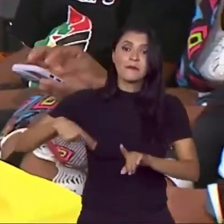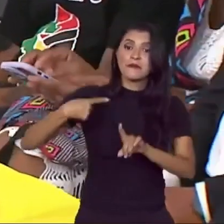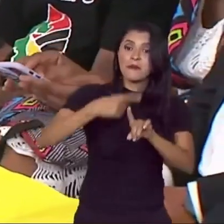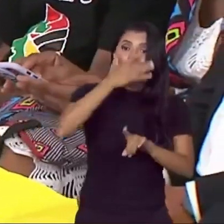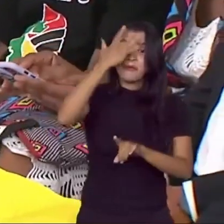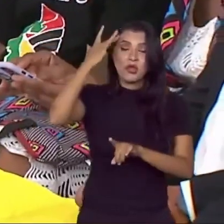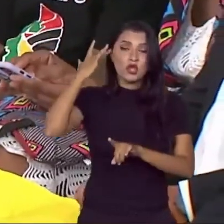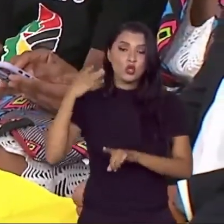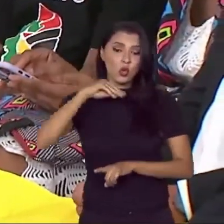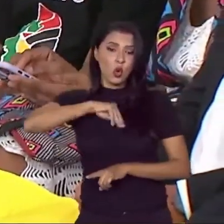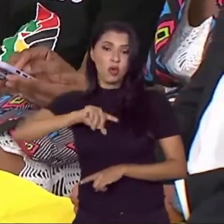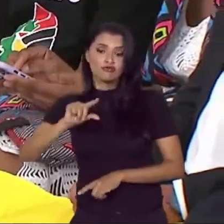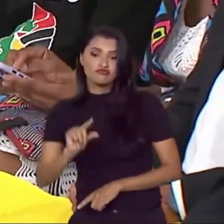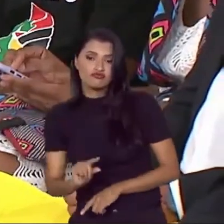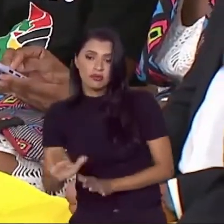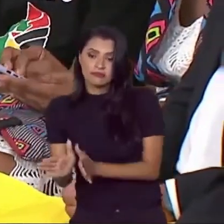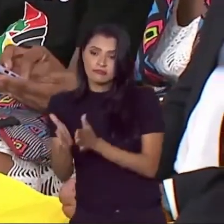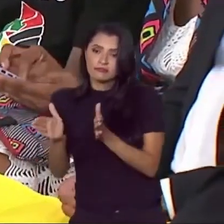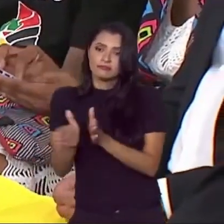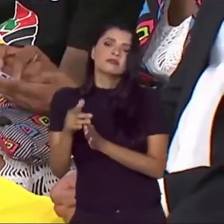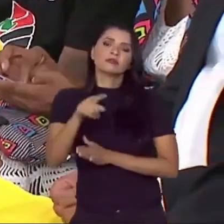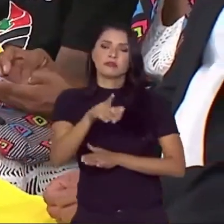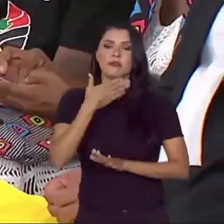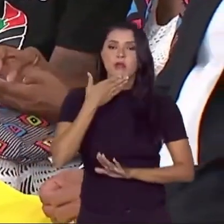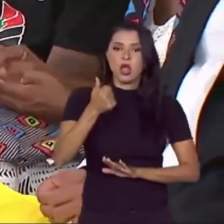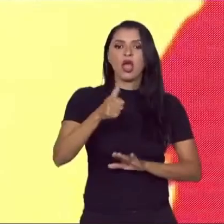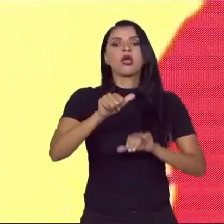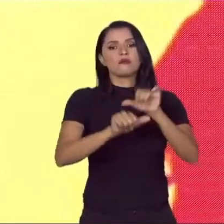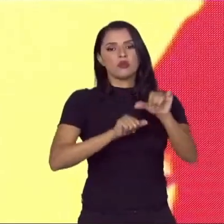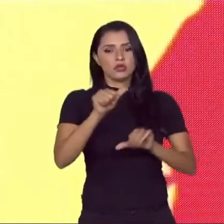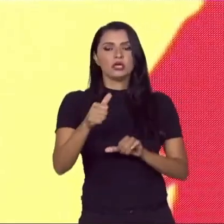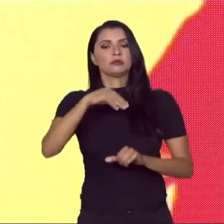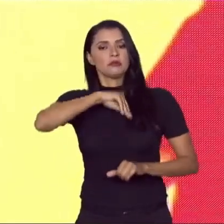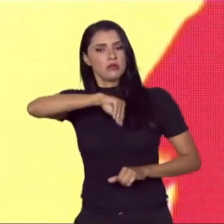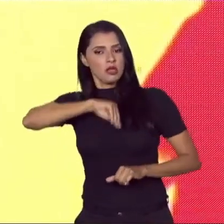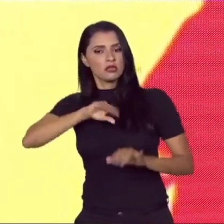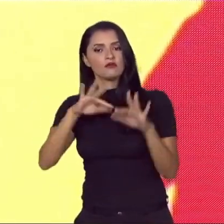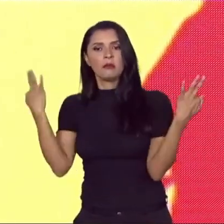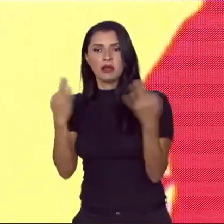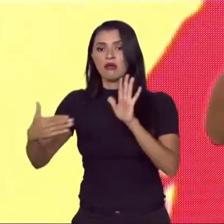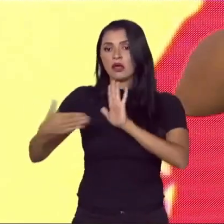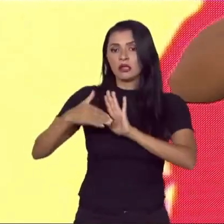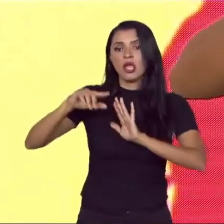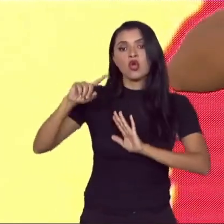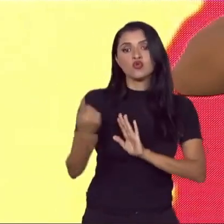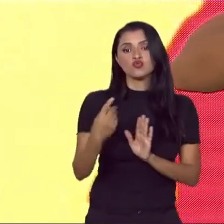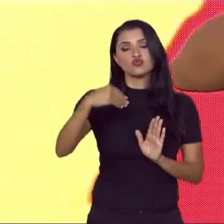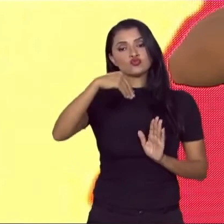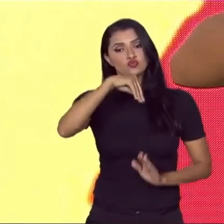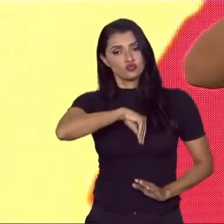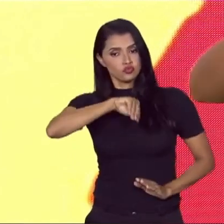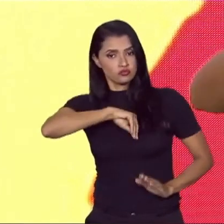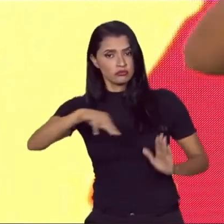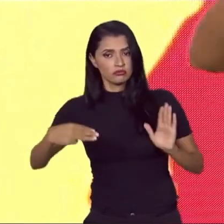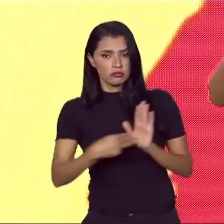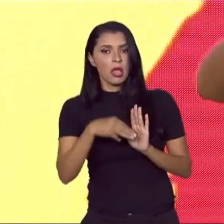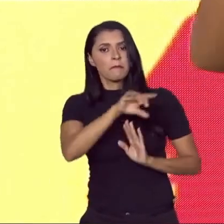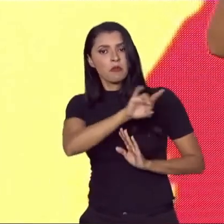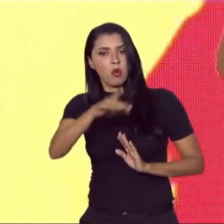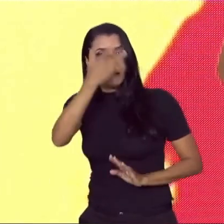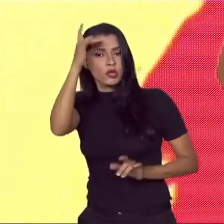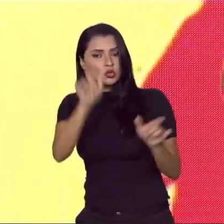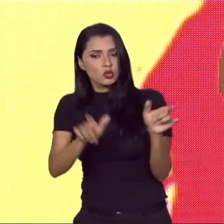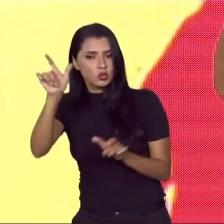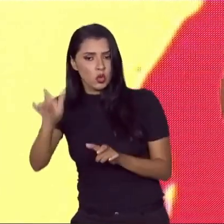pessoas de menor renda ao ser implementada a mudança para a renda familiar de até um salário mínimo per capita como corte para